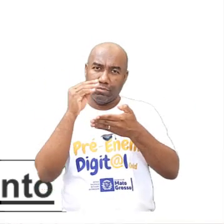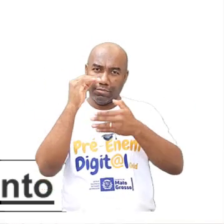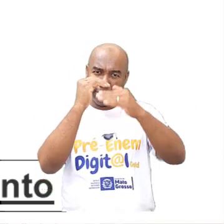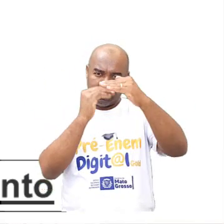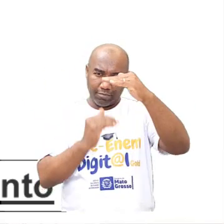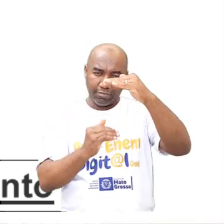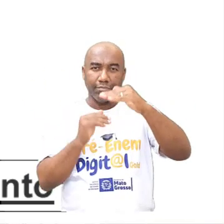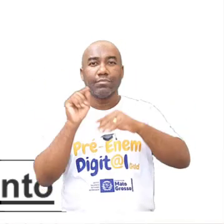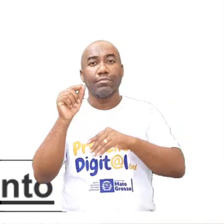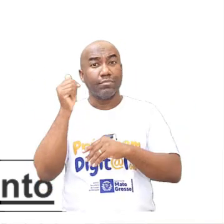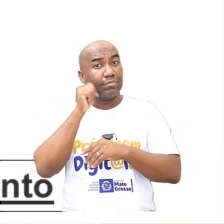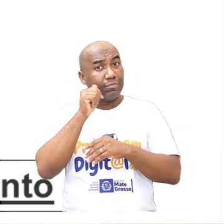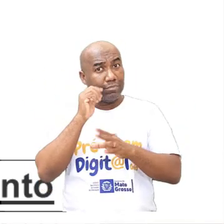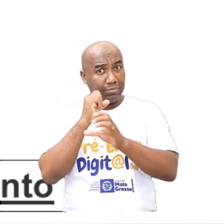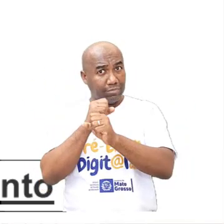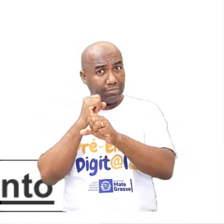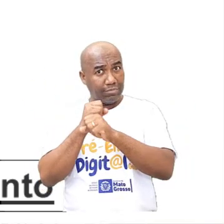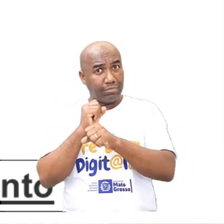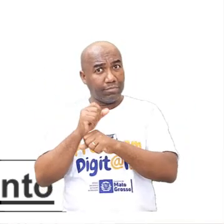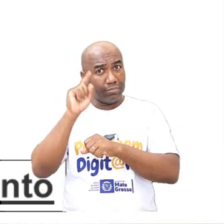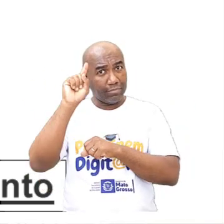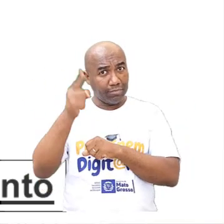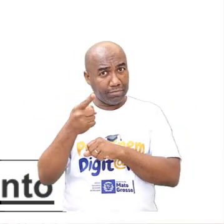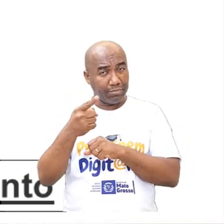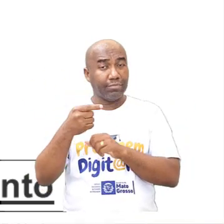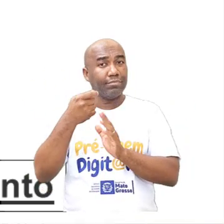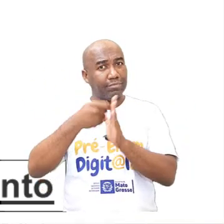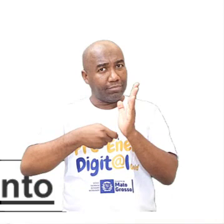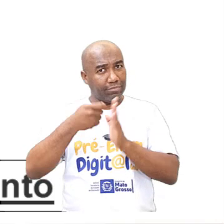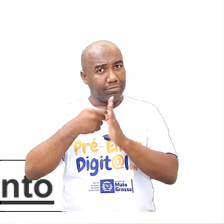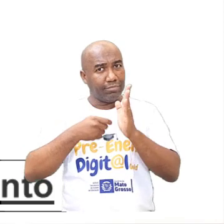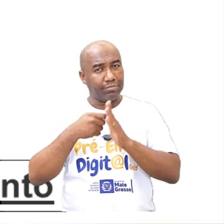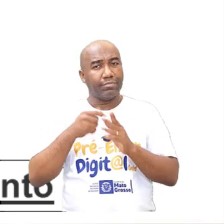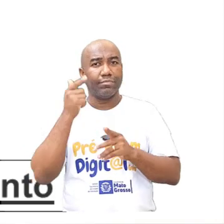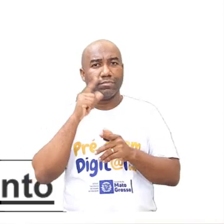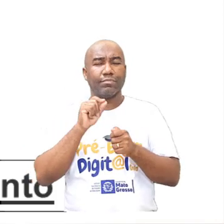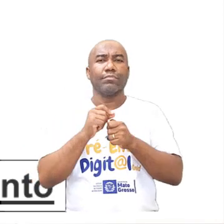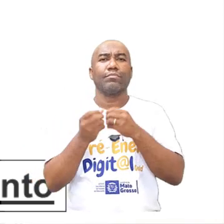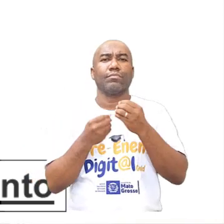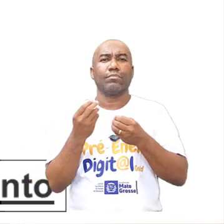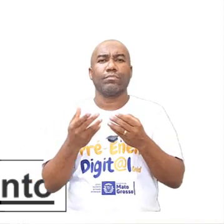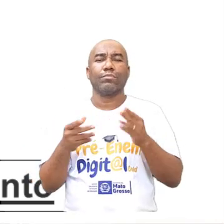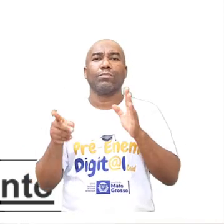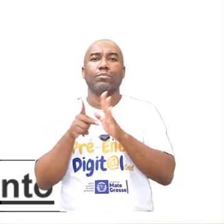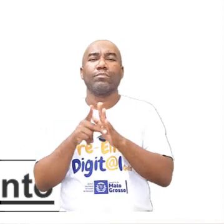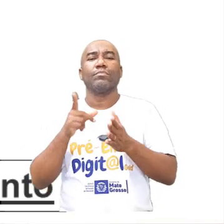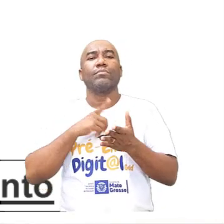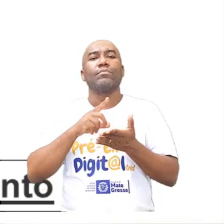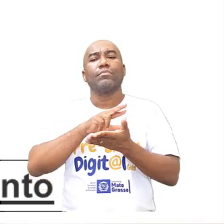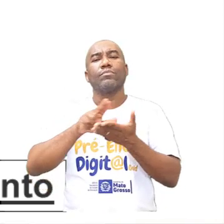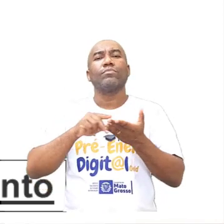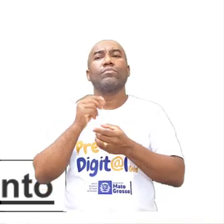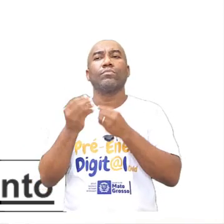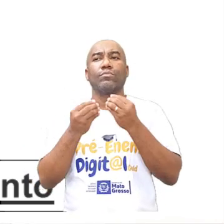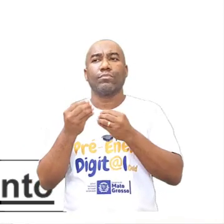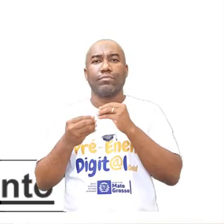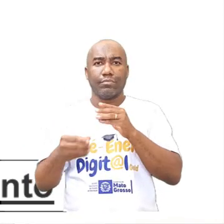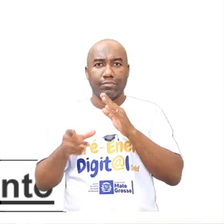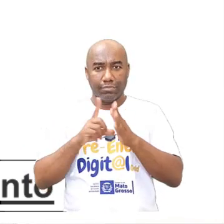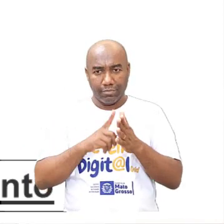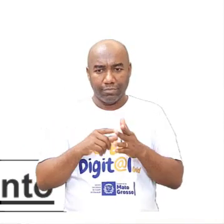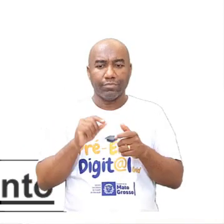1000. Percebe? De vermelho está o agente dela, lá em cima. Então, ela começou com um elemento de